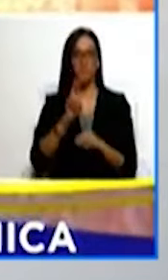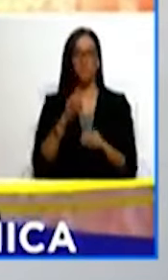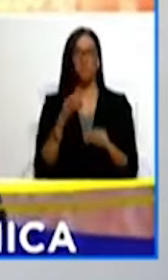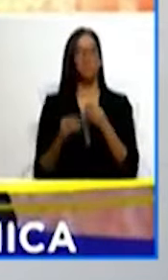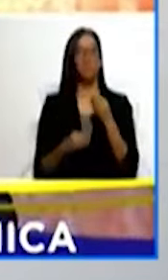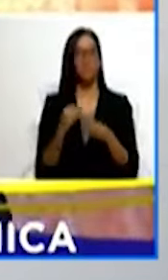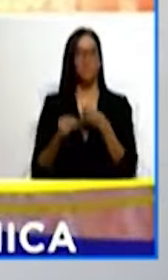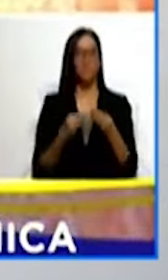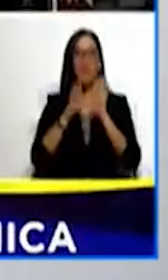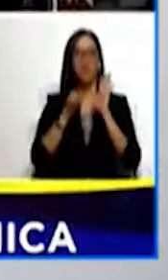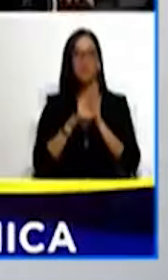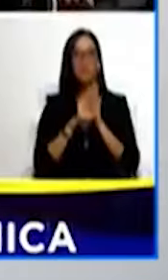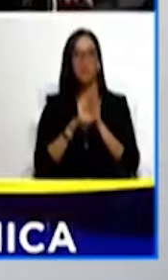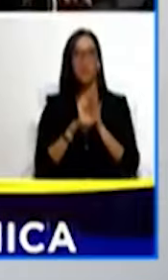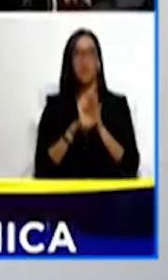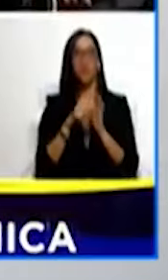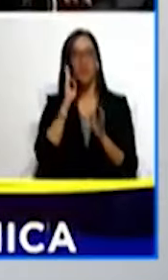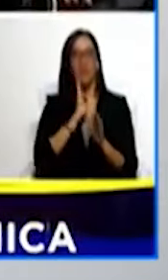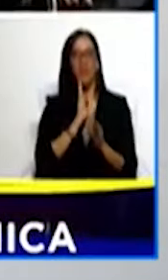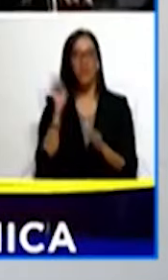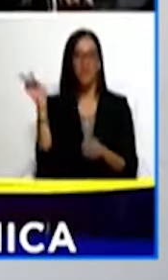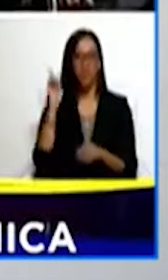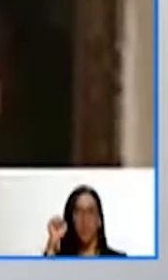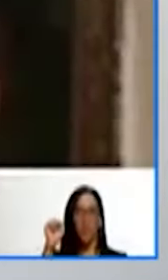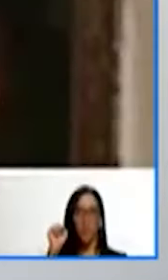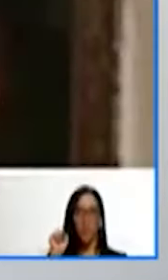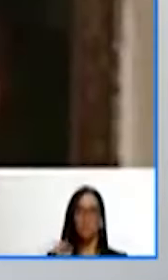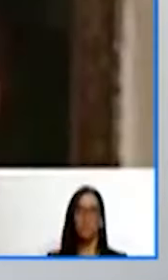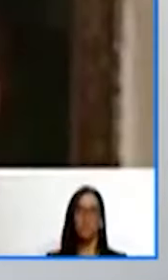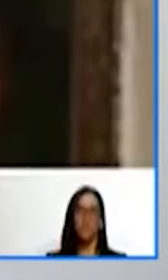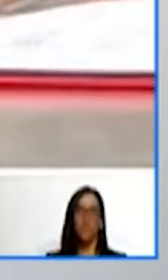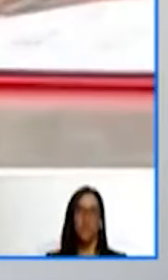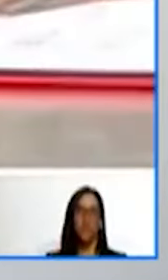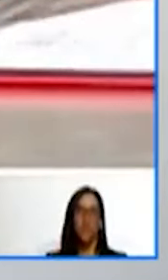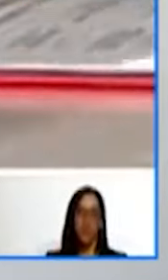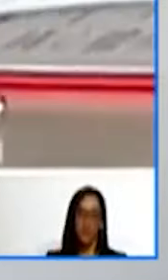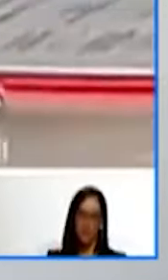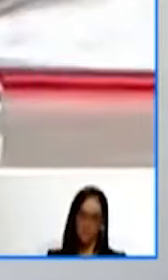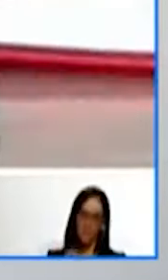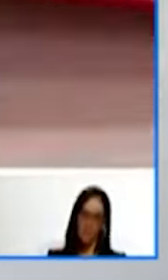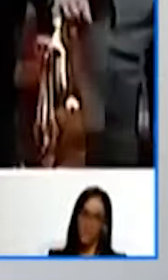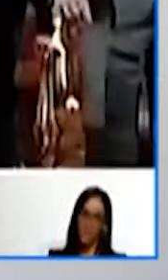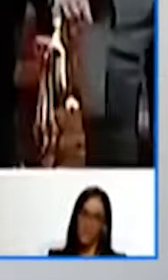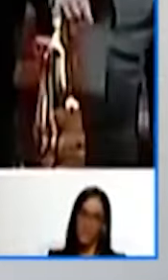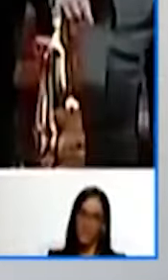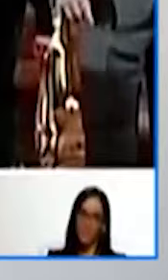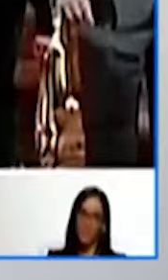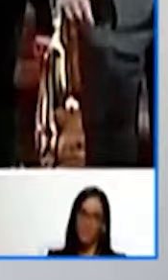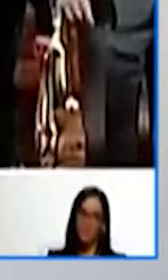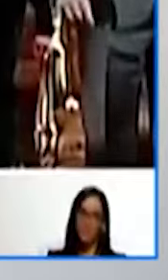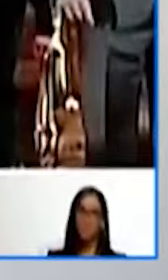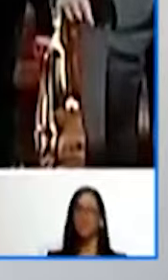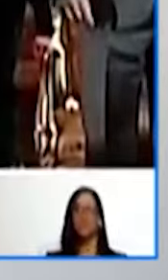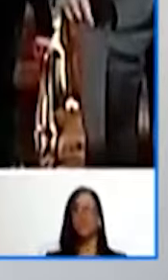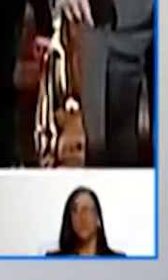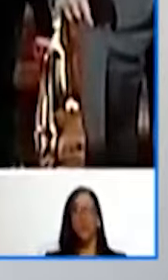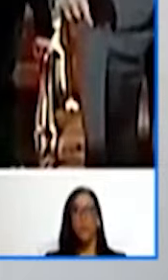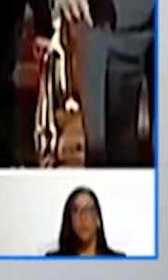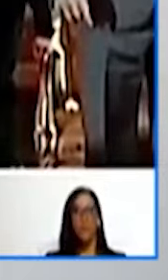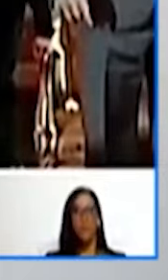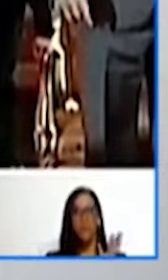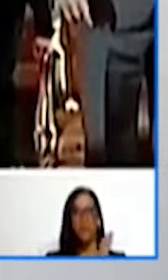Sem falar que, certamente, né, esse povo, essa população que está, né, vivendo nessa região de